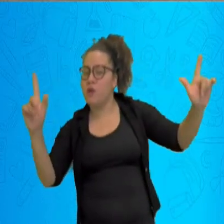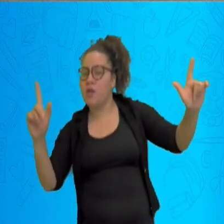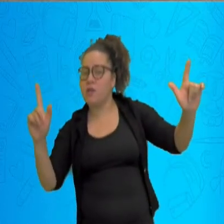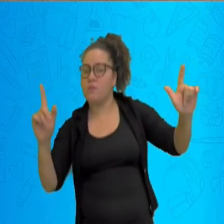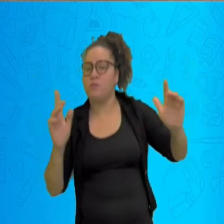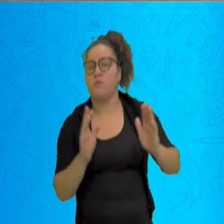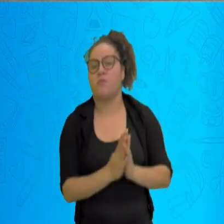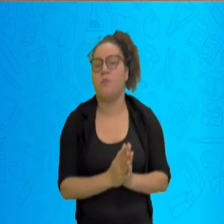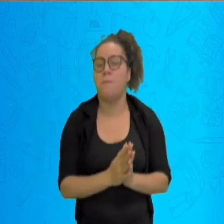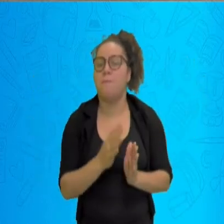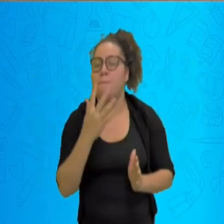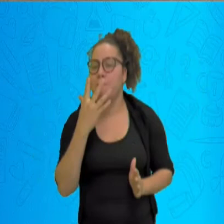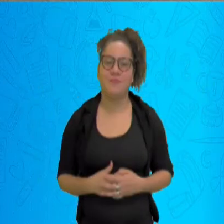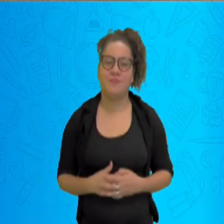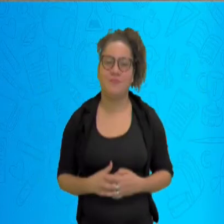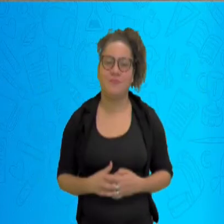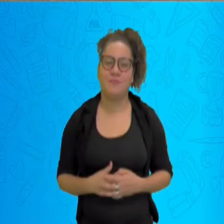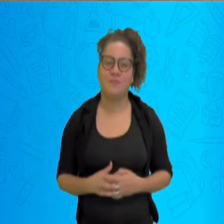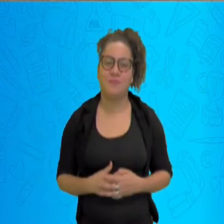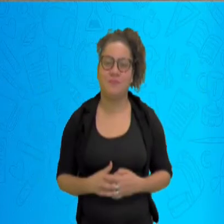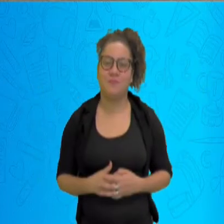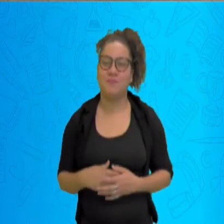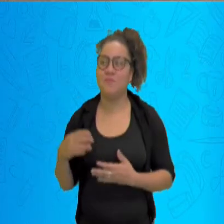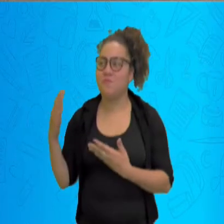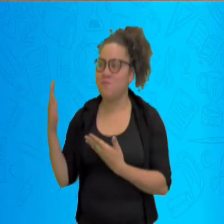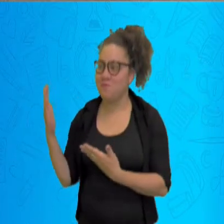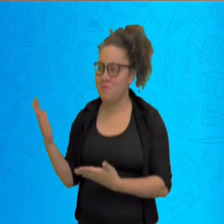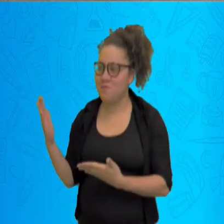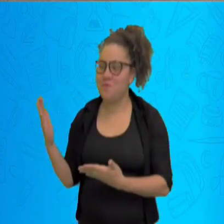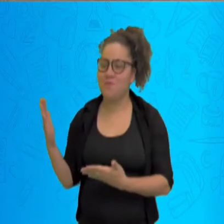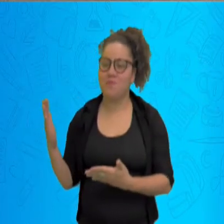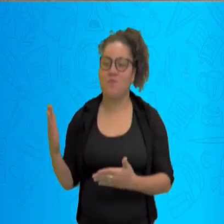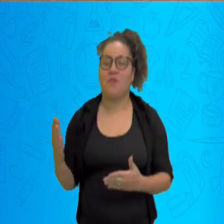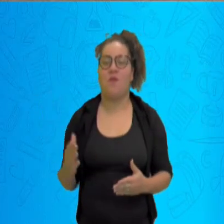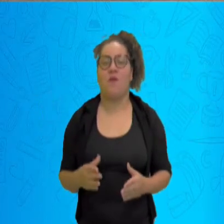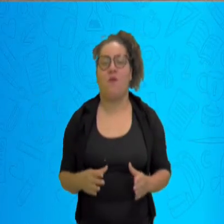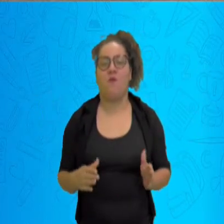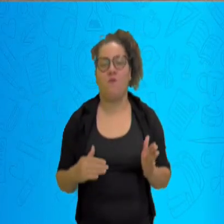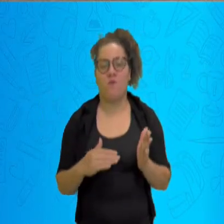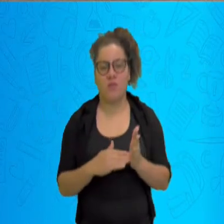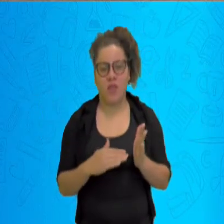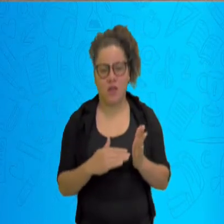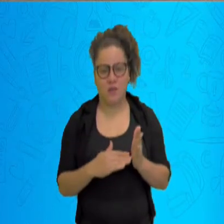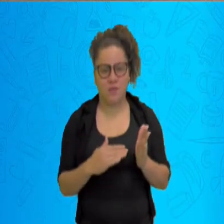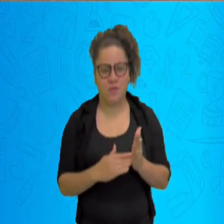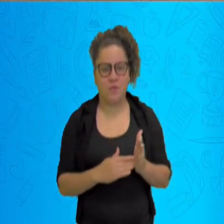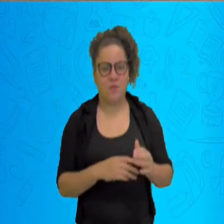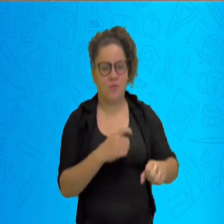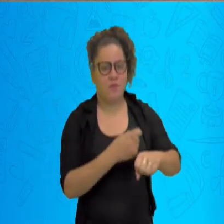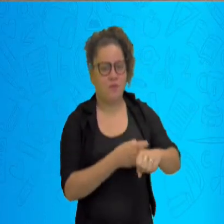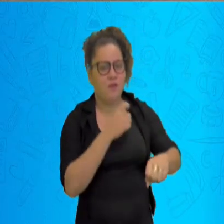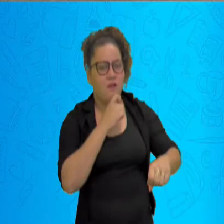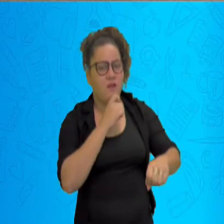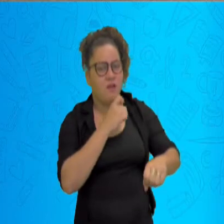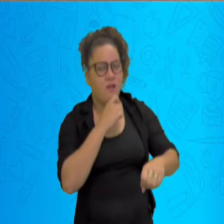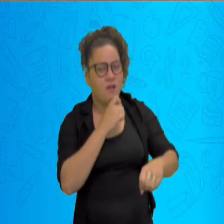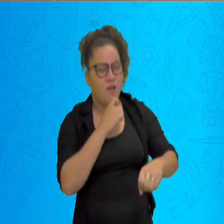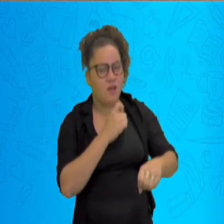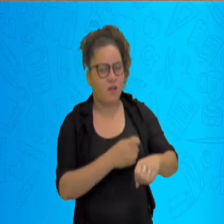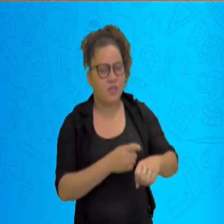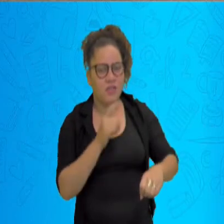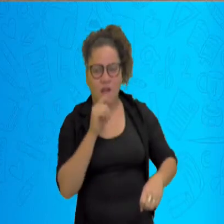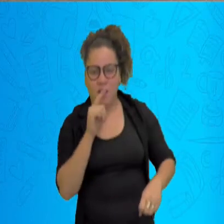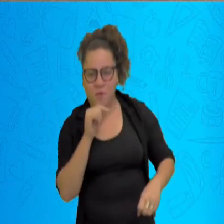mais embranquecida. E aqui nós finalizamos o estado sólido da água.